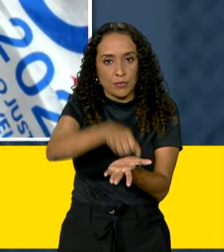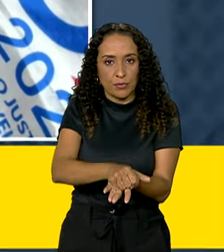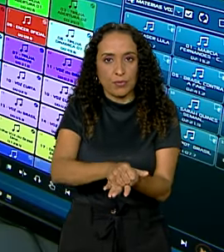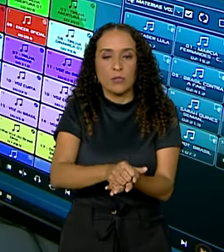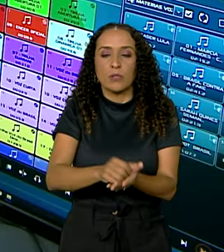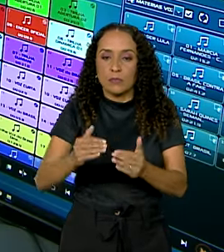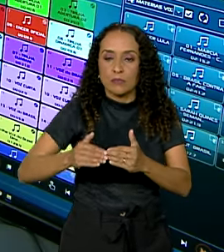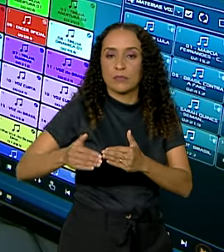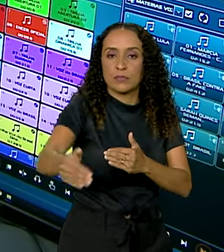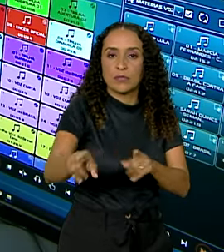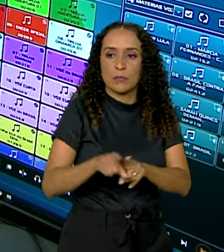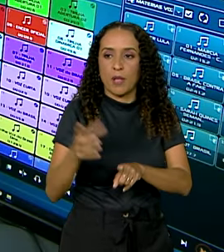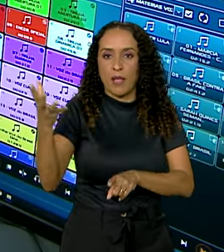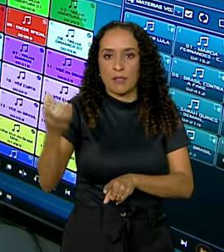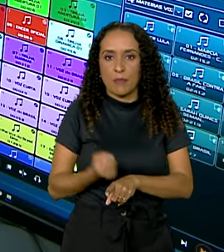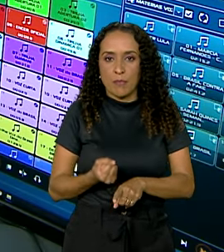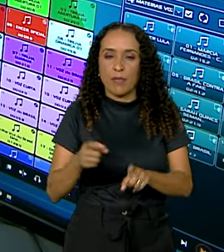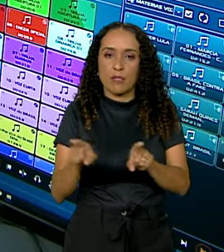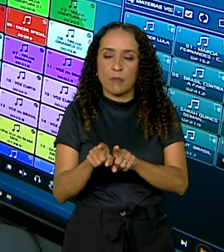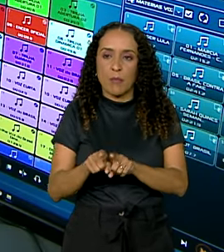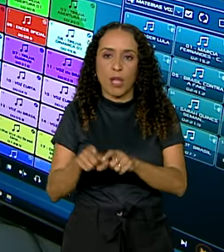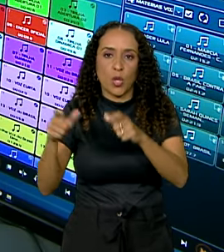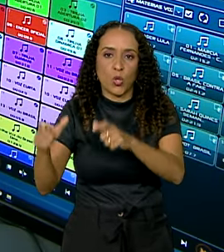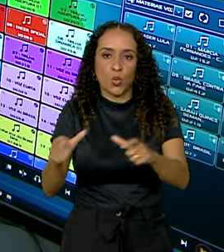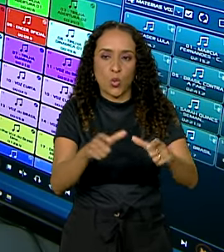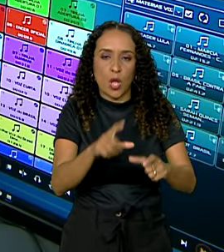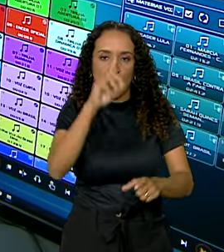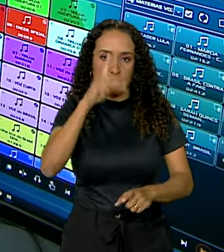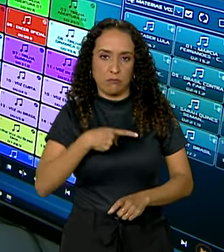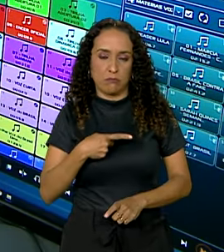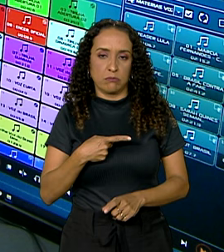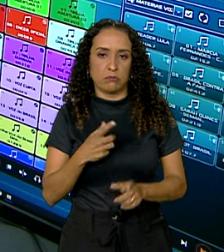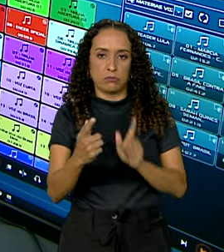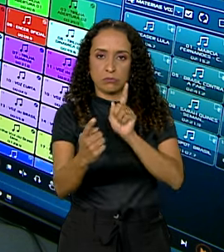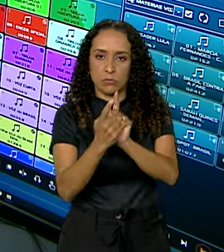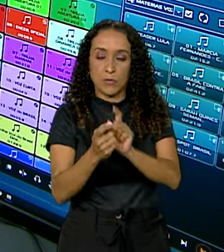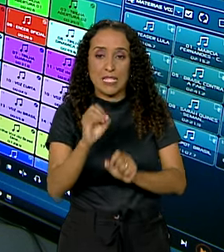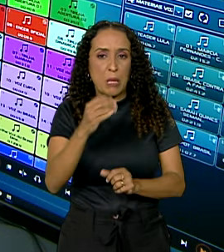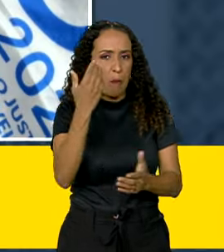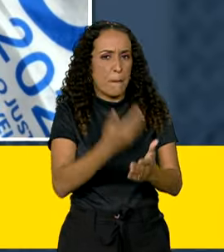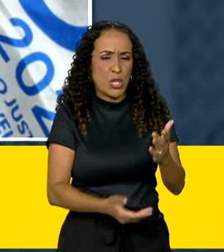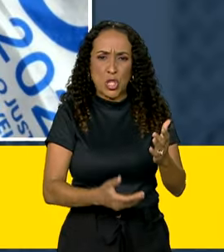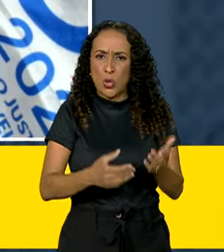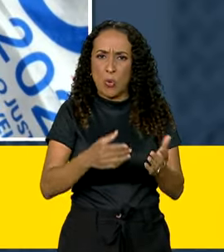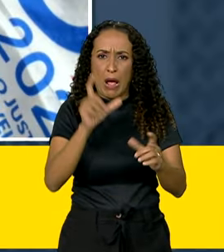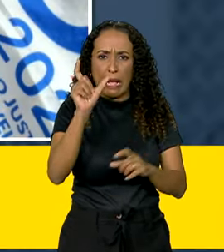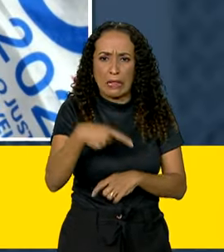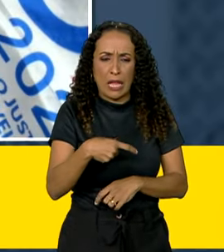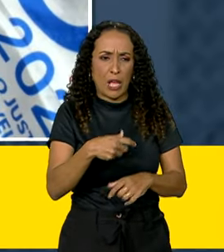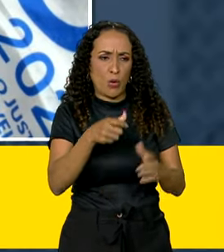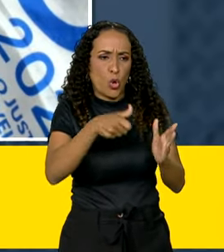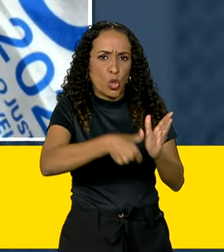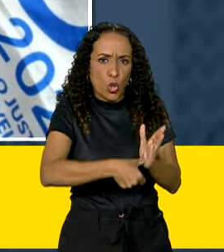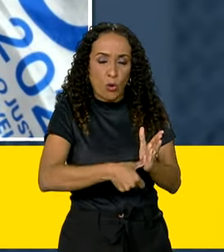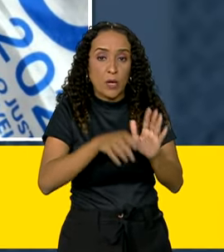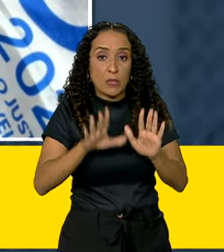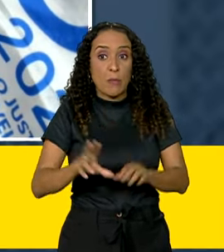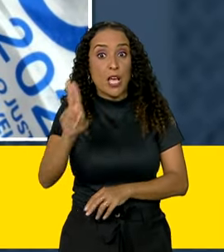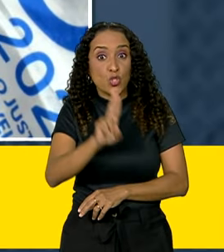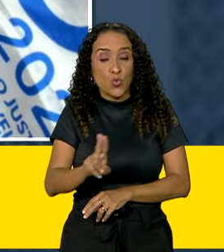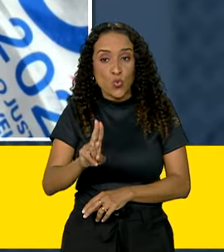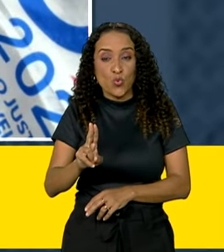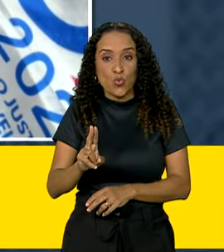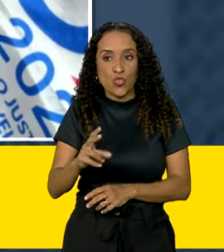receber também nos canais de autoatendimento. Quem perdeu o cartão, perdeu o documento com foto, mas usa o Caixa